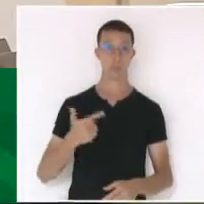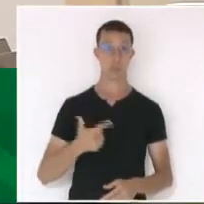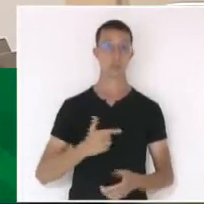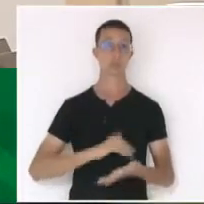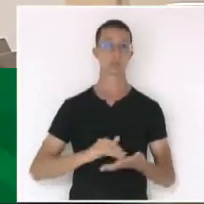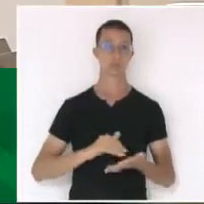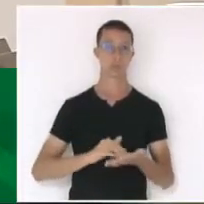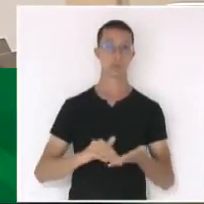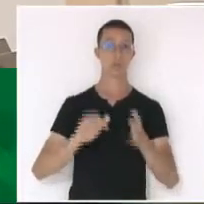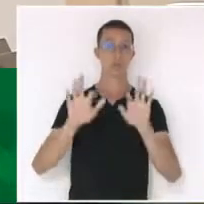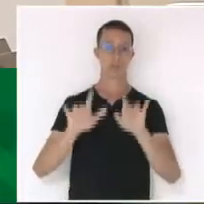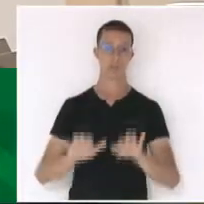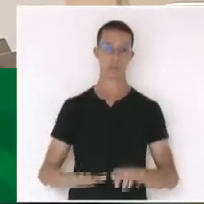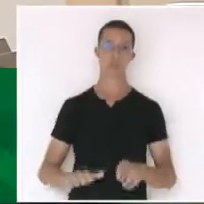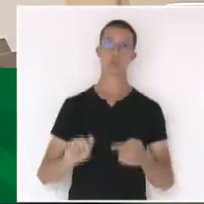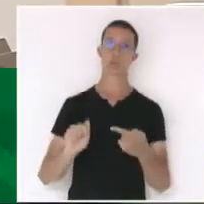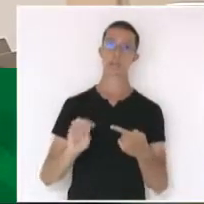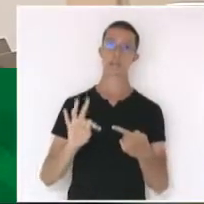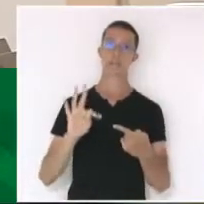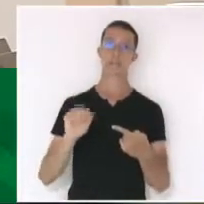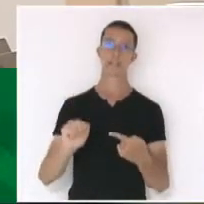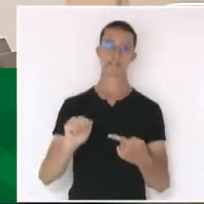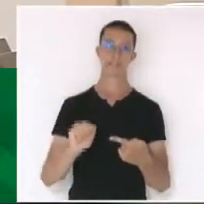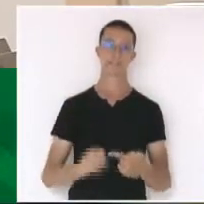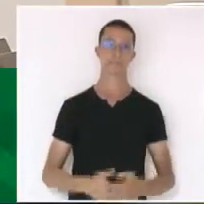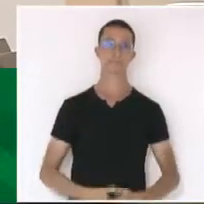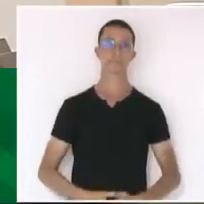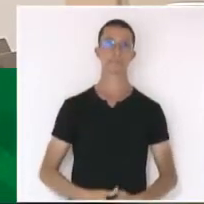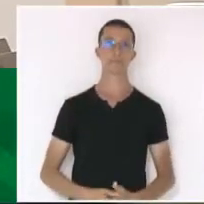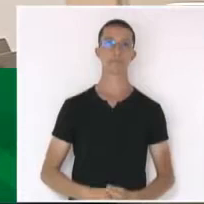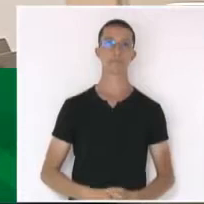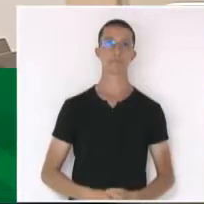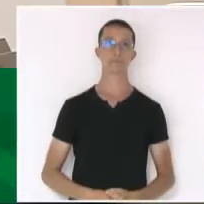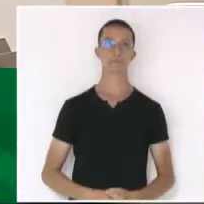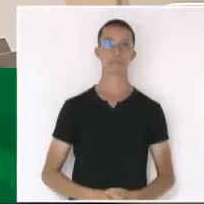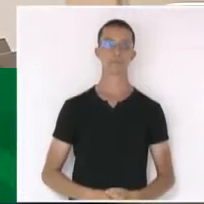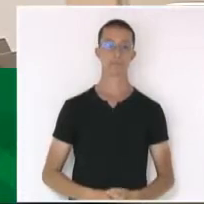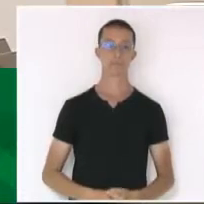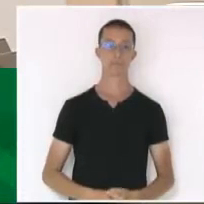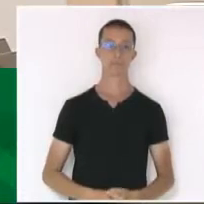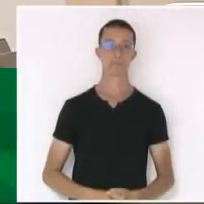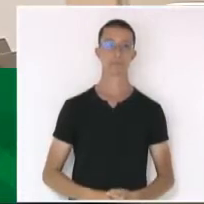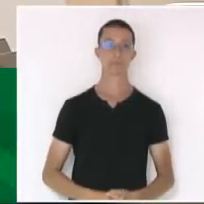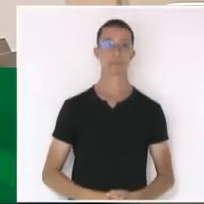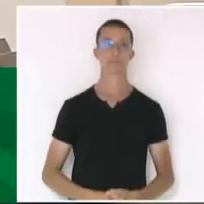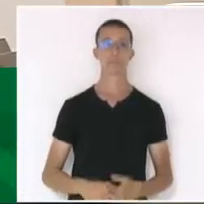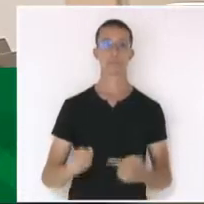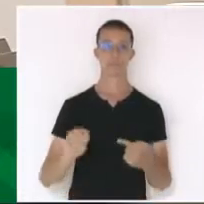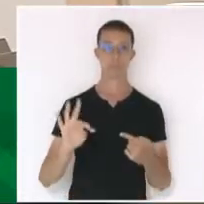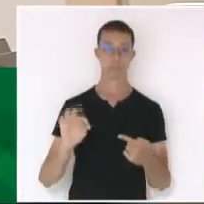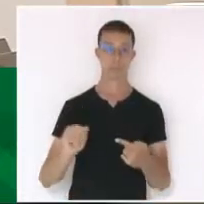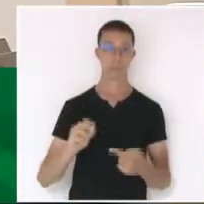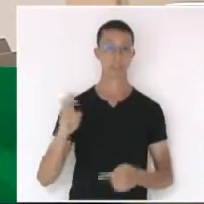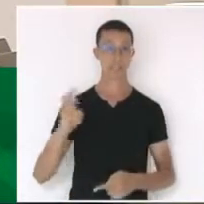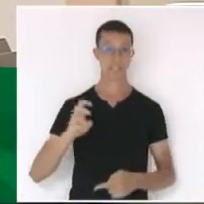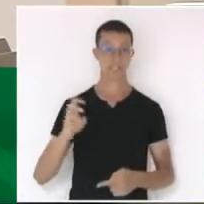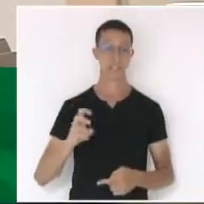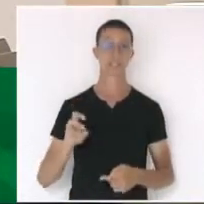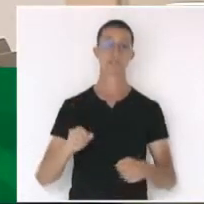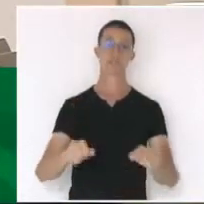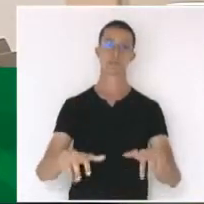secretário lavrou a presente ata ata da 5ª sessão